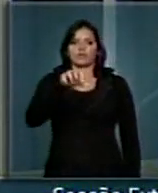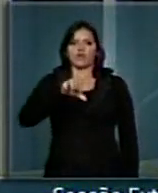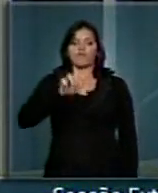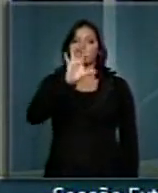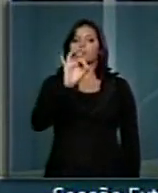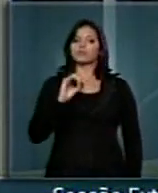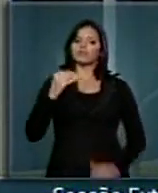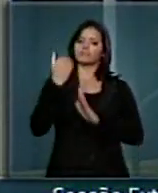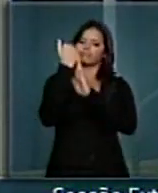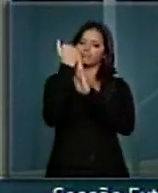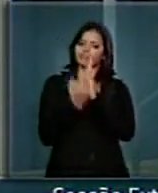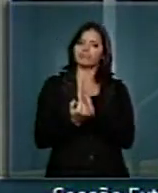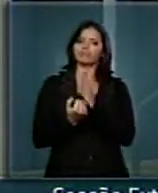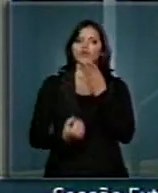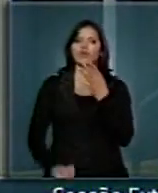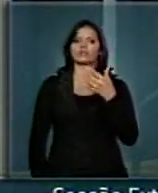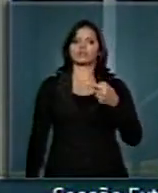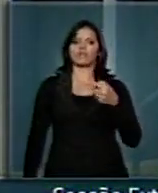59,79% para